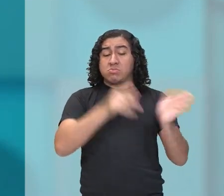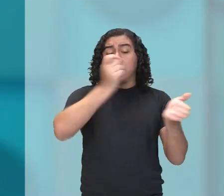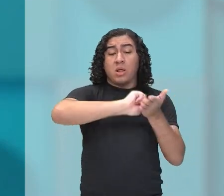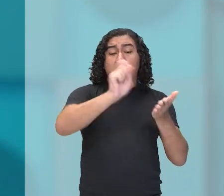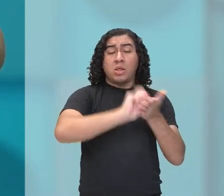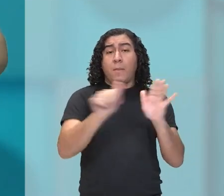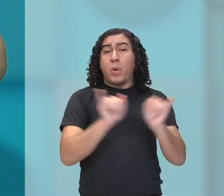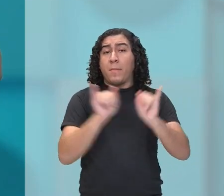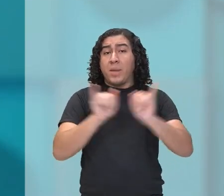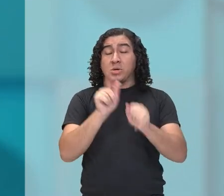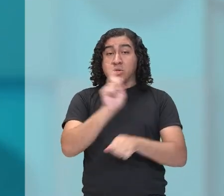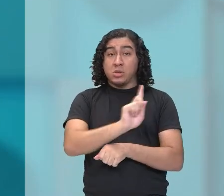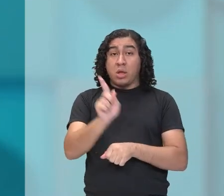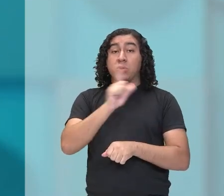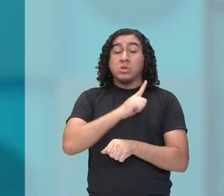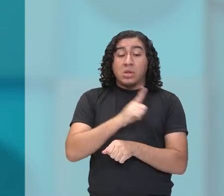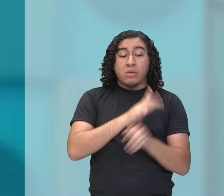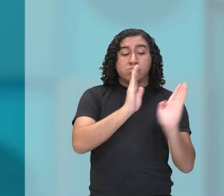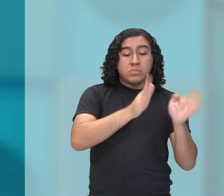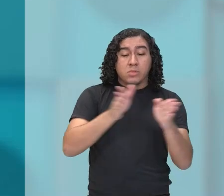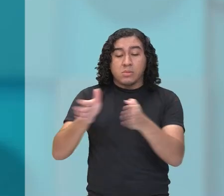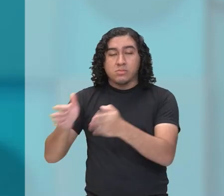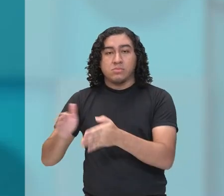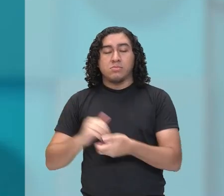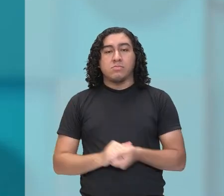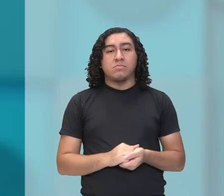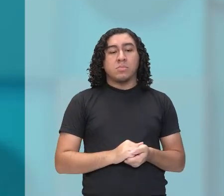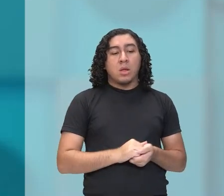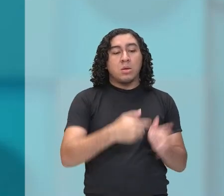seguindo uma lógica. Qual foi o primeiro elemento?